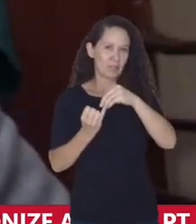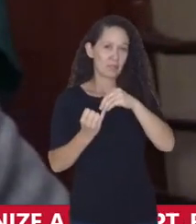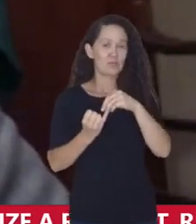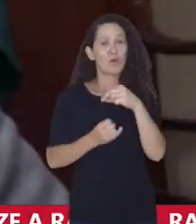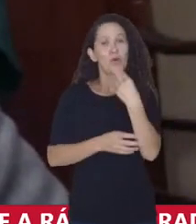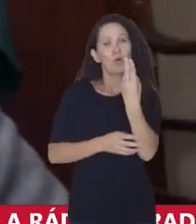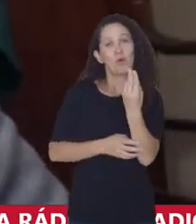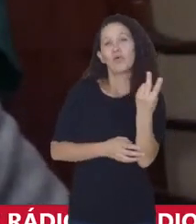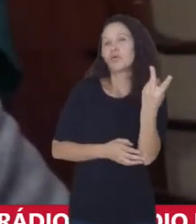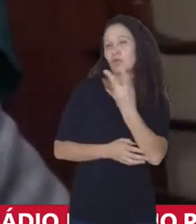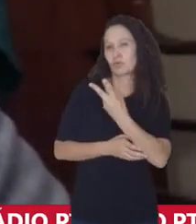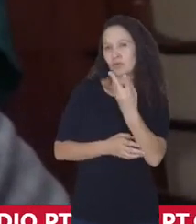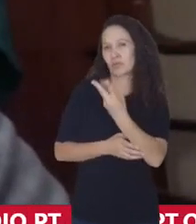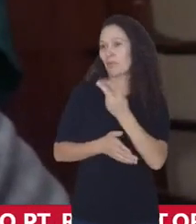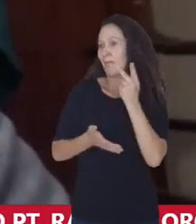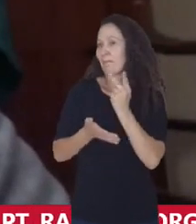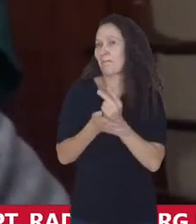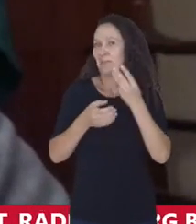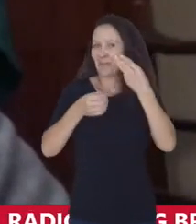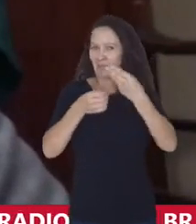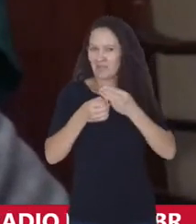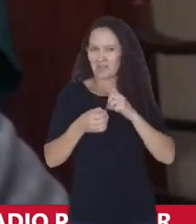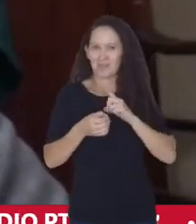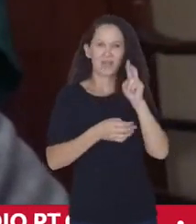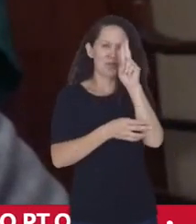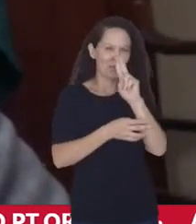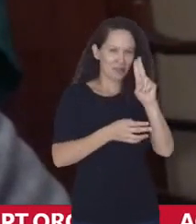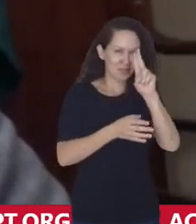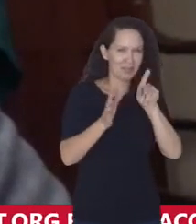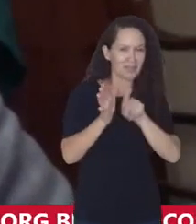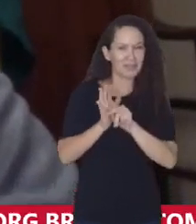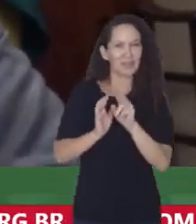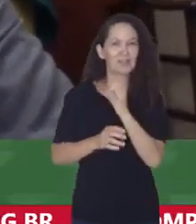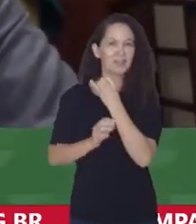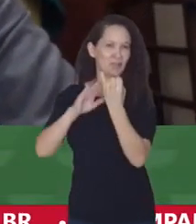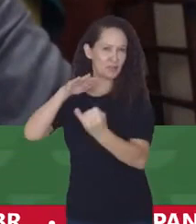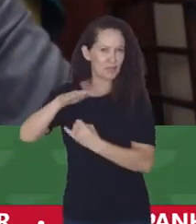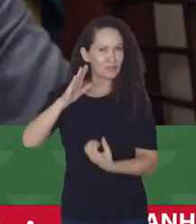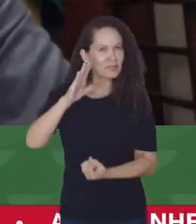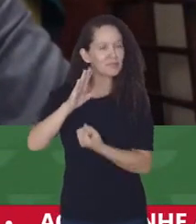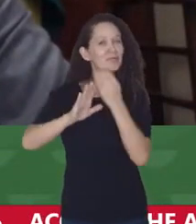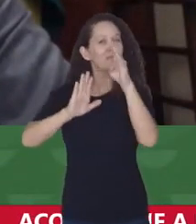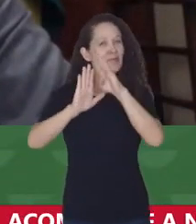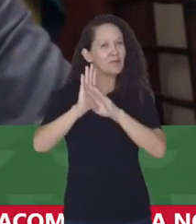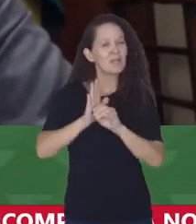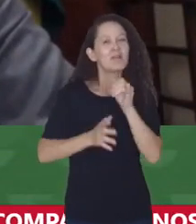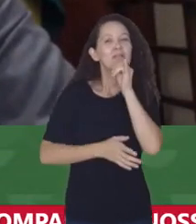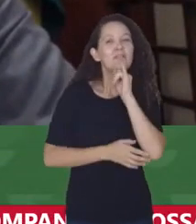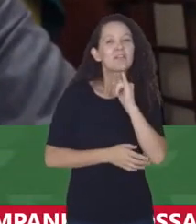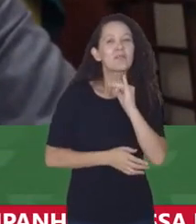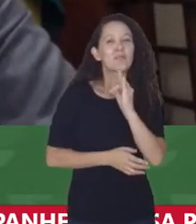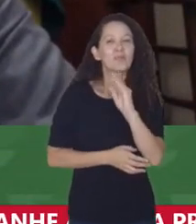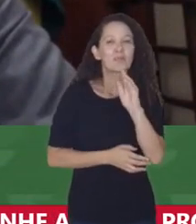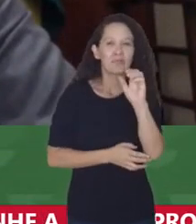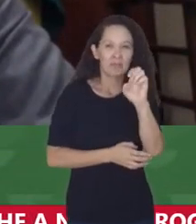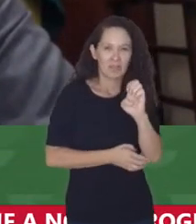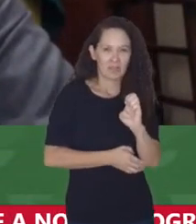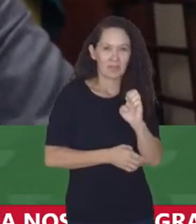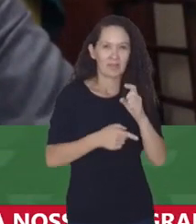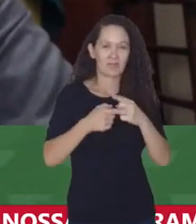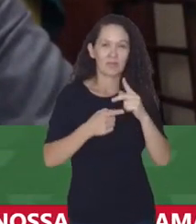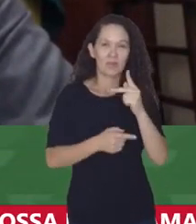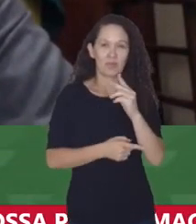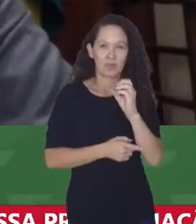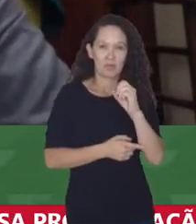ambos, no mesmo município. Criou programas como FIES, ProUni, que são